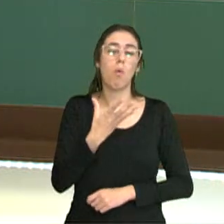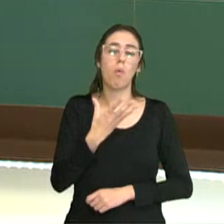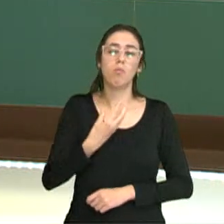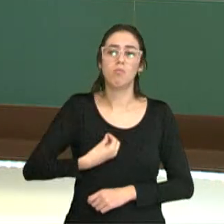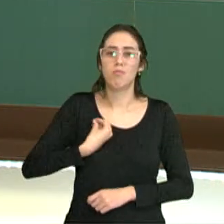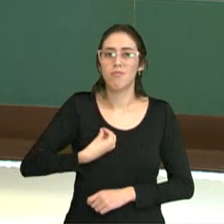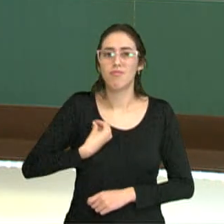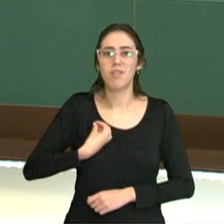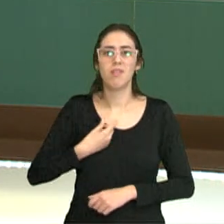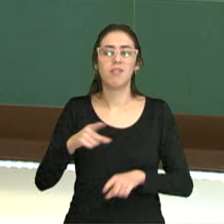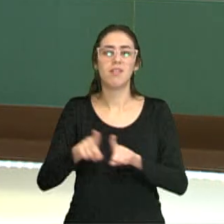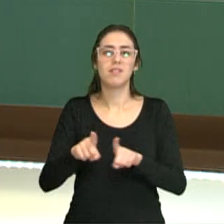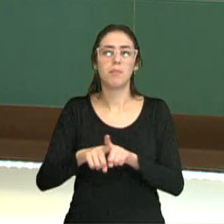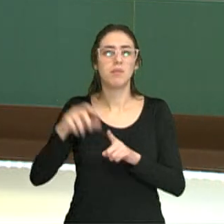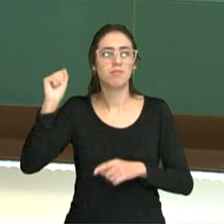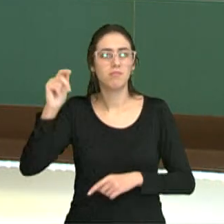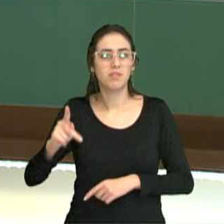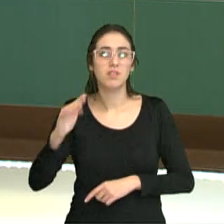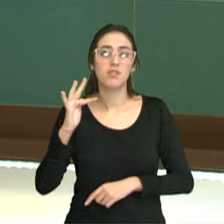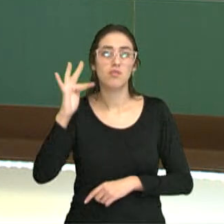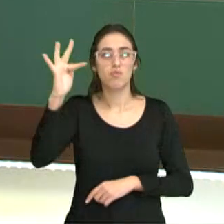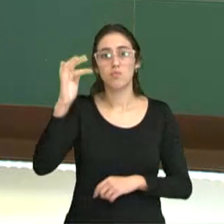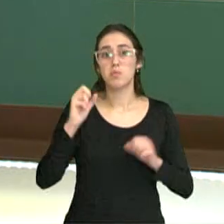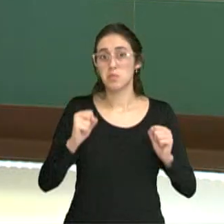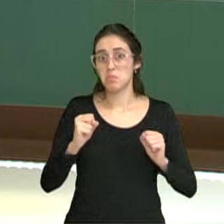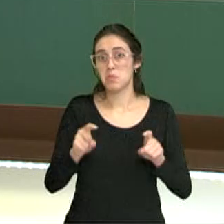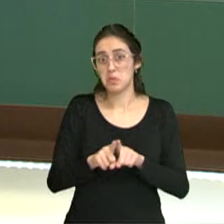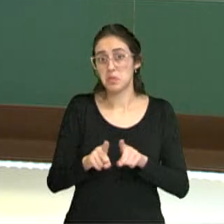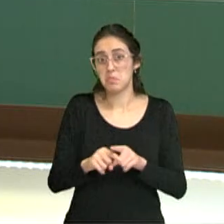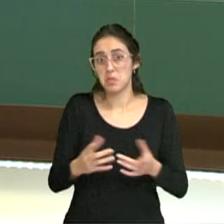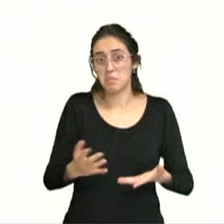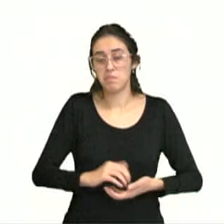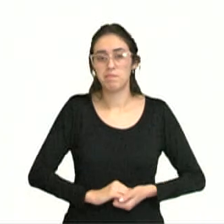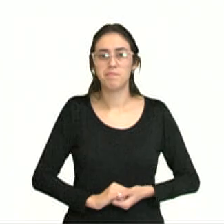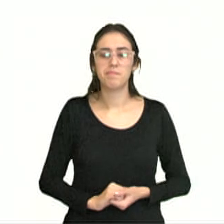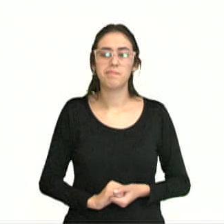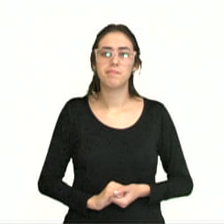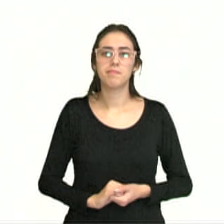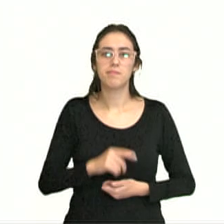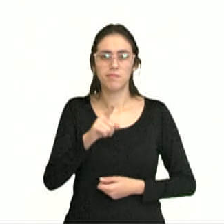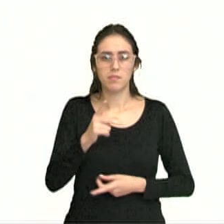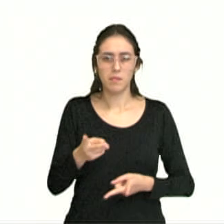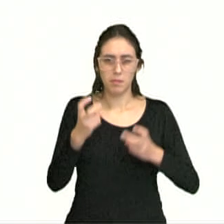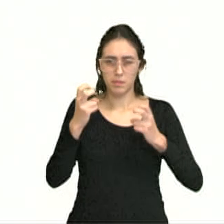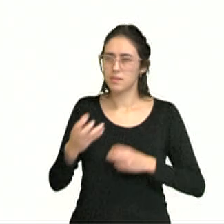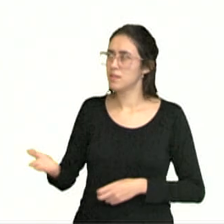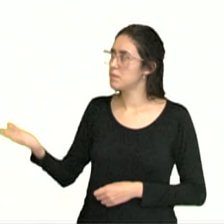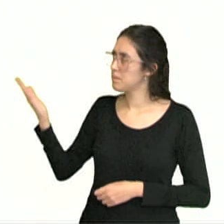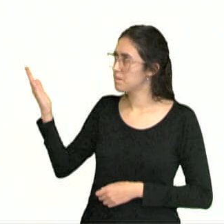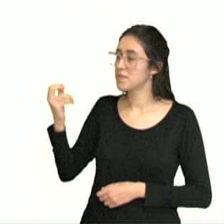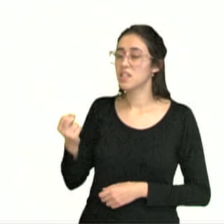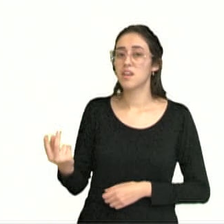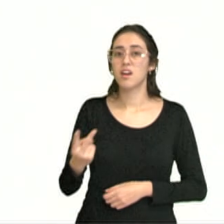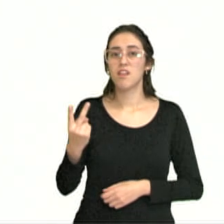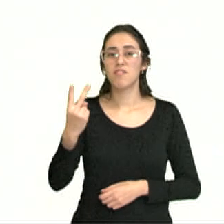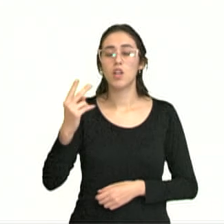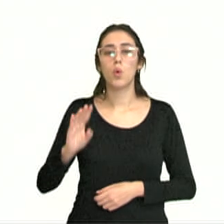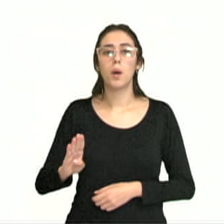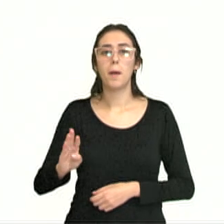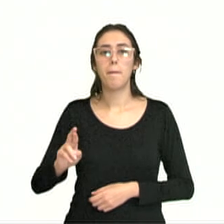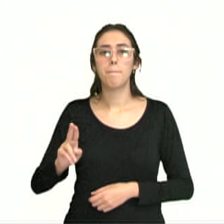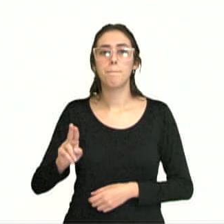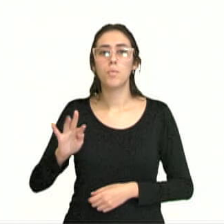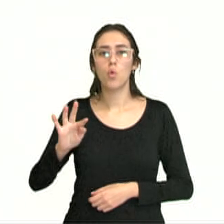a previdência, ou seja, para a gente planejar a nossa aposentadoria. Perceba que no valor bruto, sem os valores